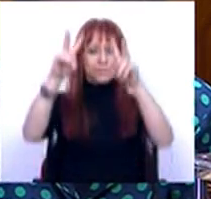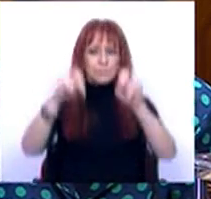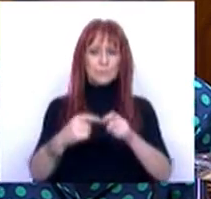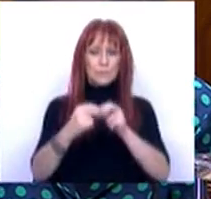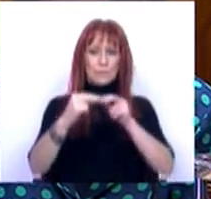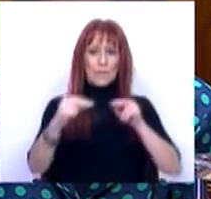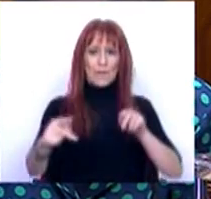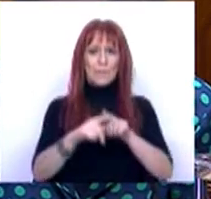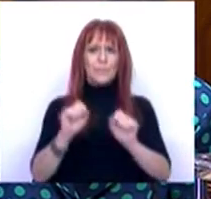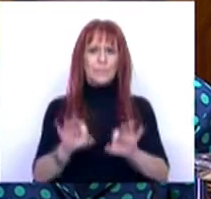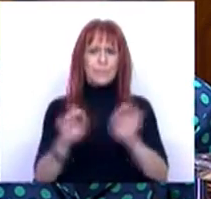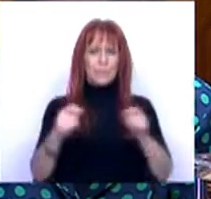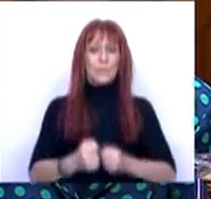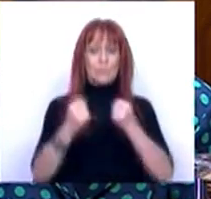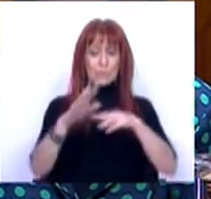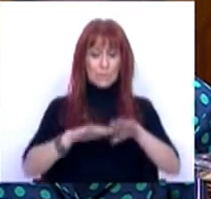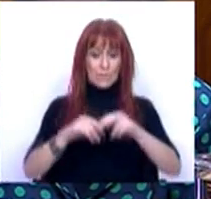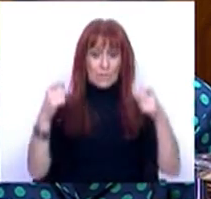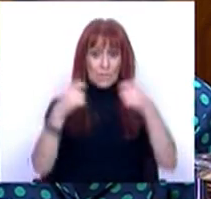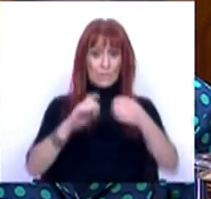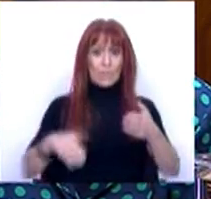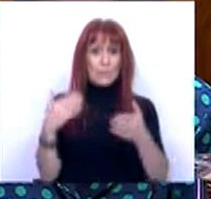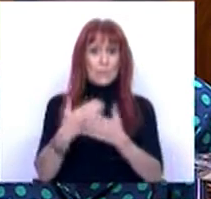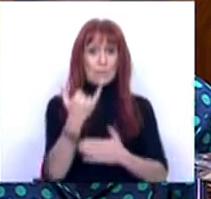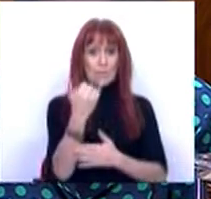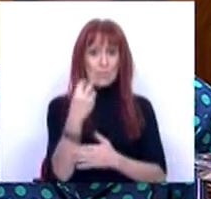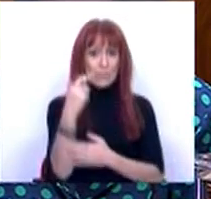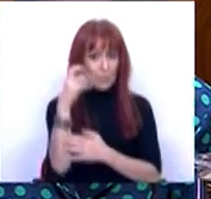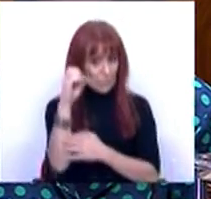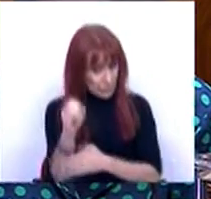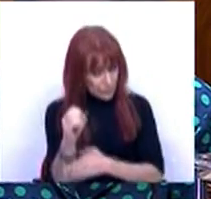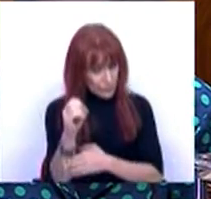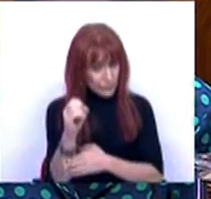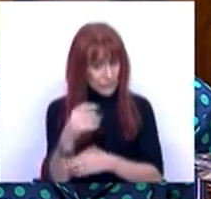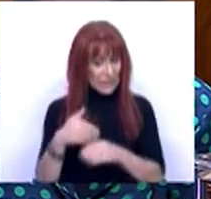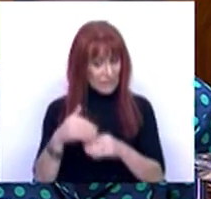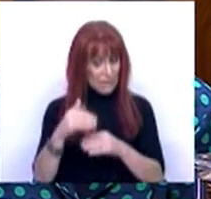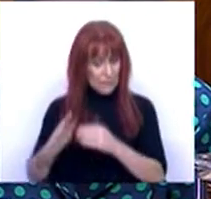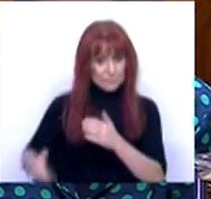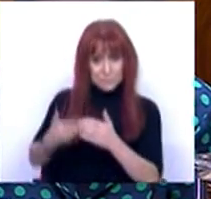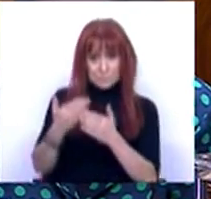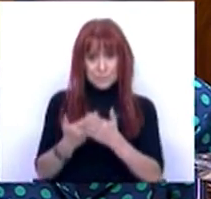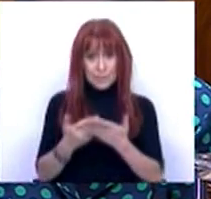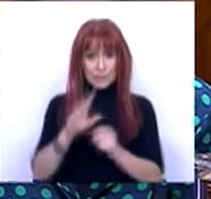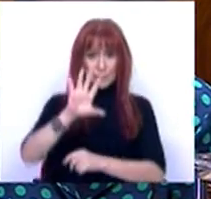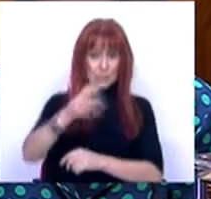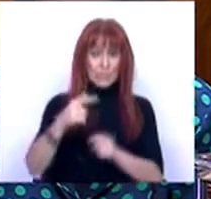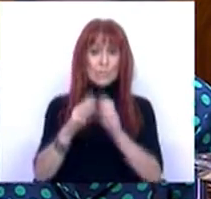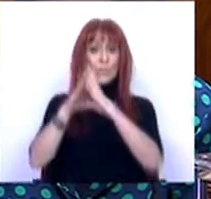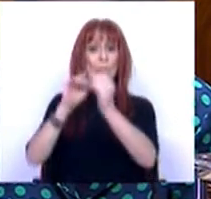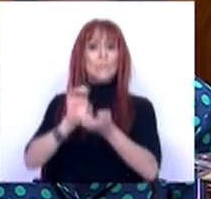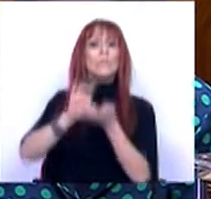de linha de alta velocidade, é mesmo nós conseguirmos fazer a ligação até 2030 e em breve apresentaremos ao país o